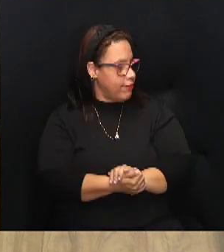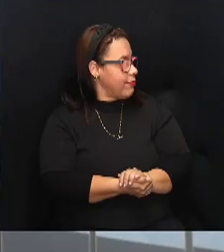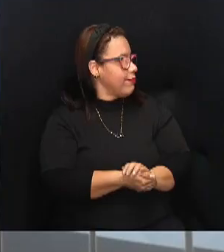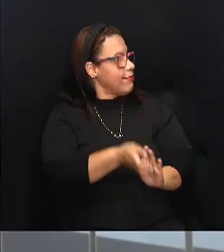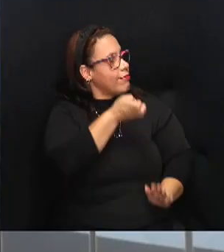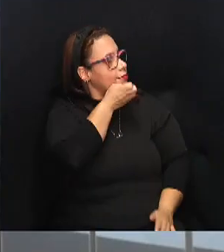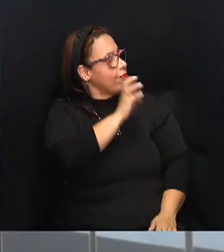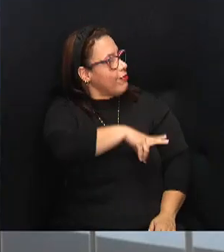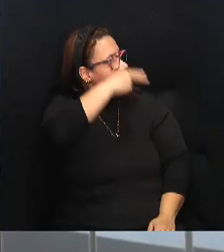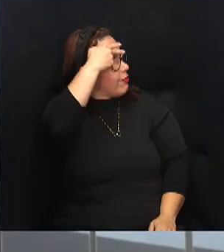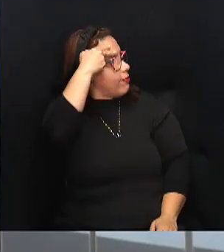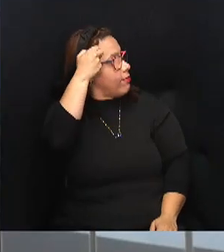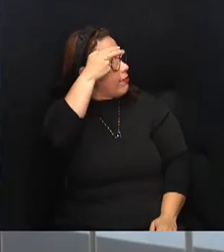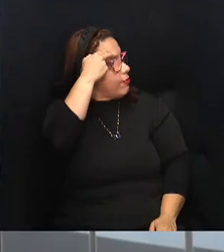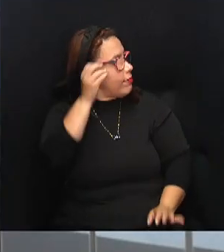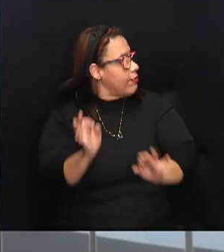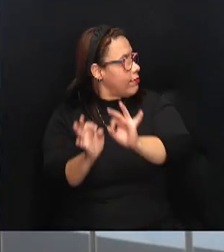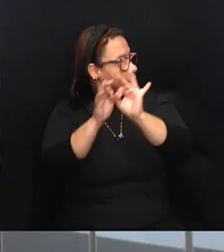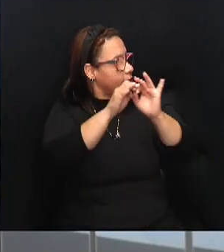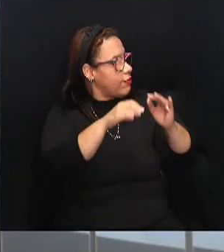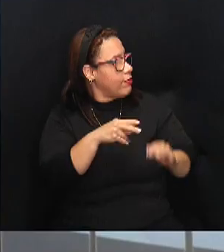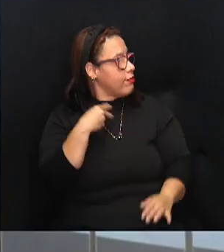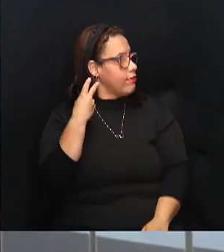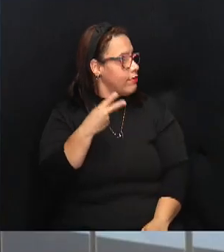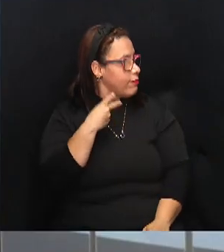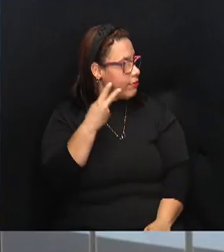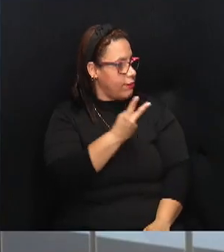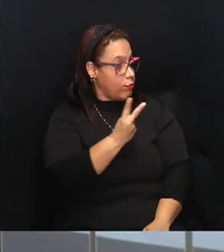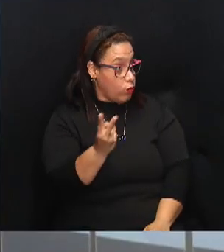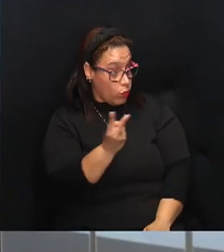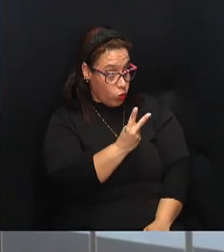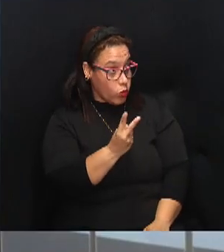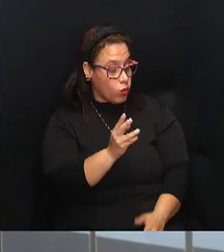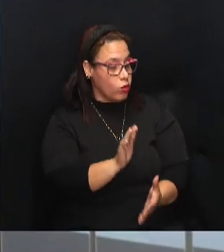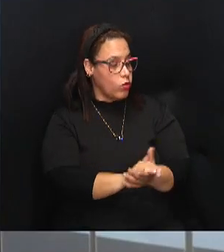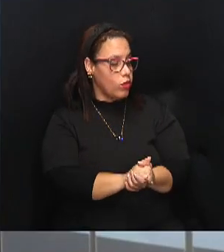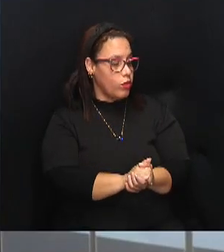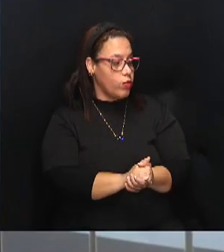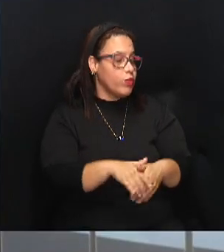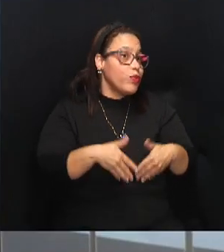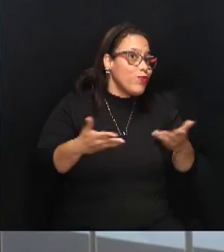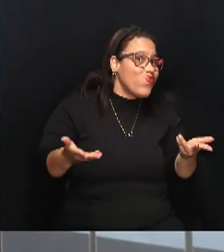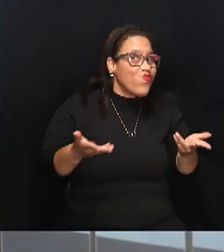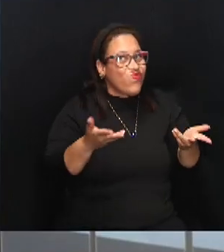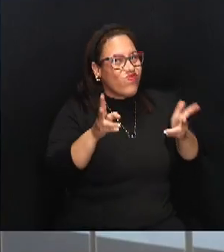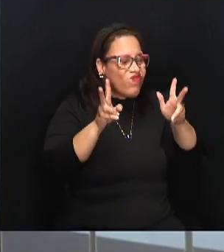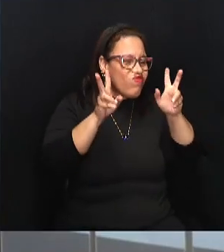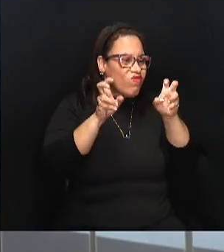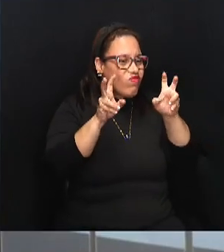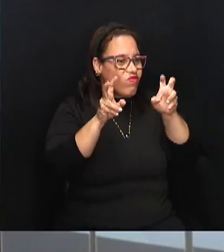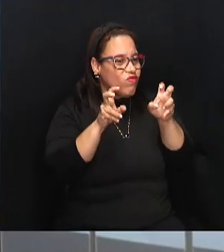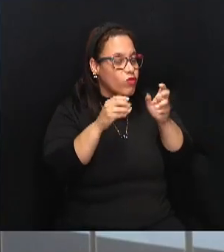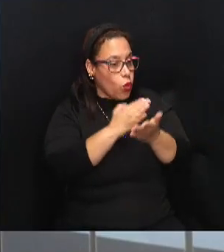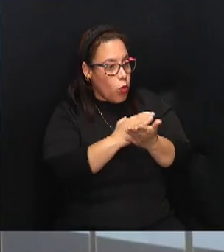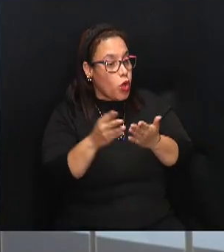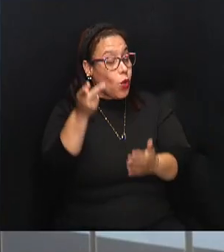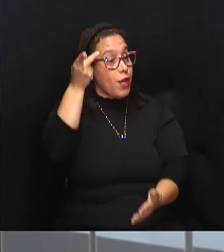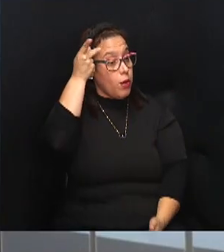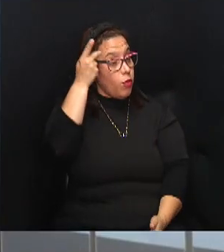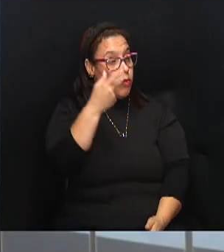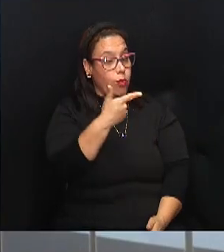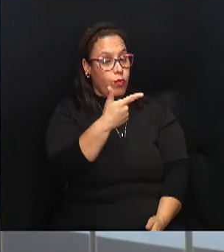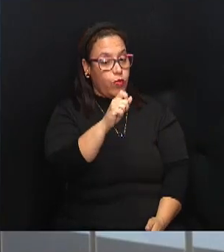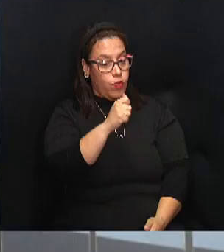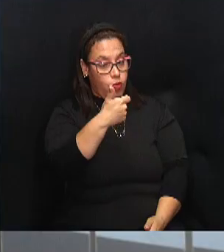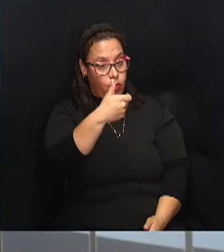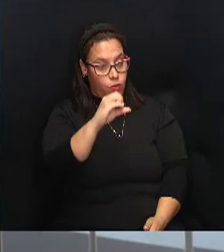tarde, Gabriel. Boa tarde, nobres vereadores. Então, é um assunto que iniciou em São Paulo,